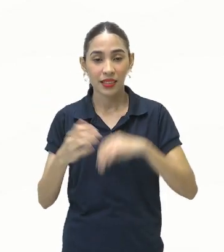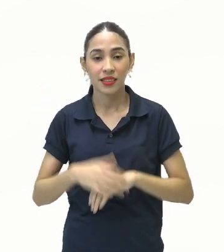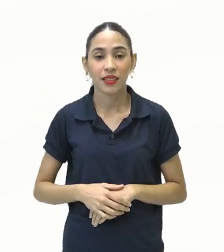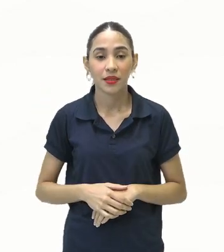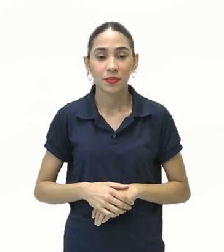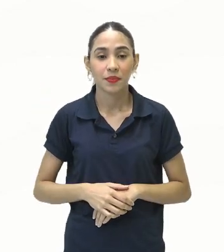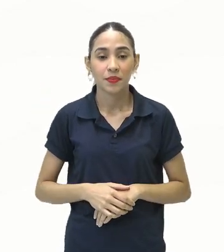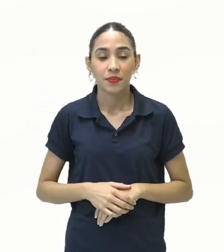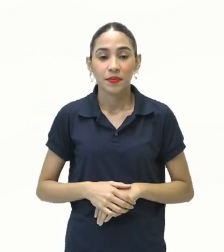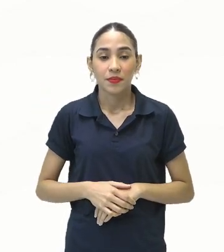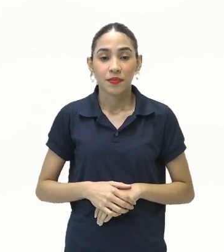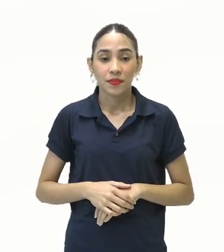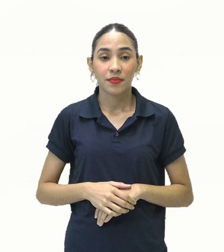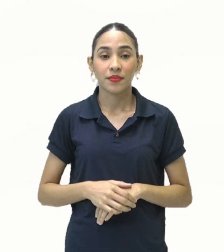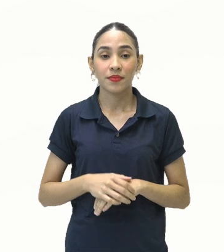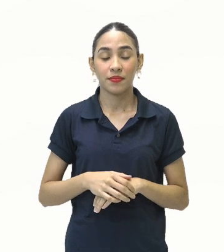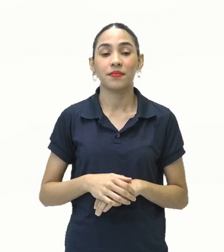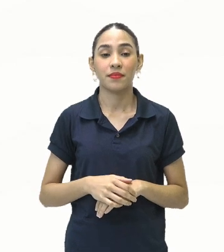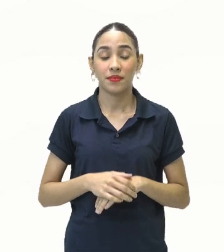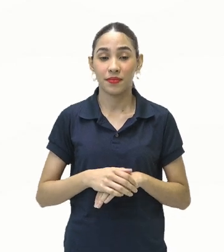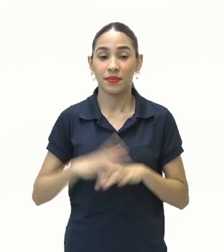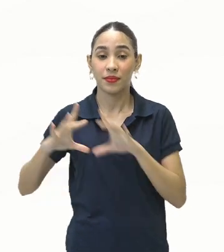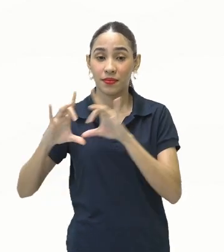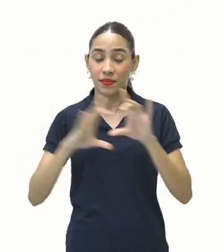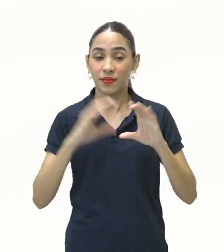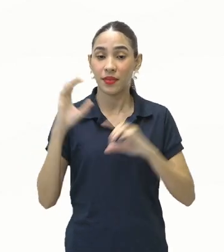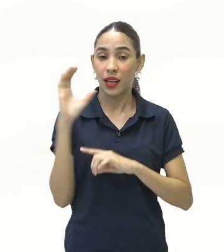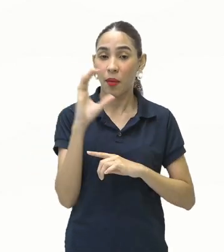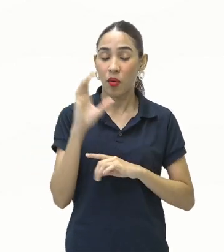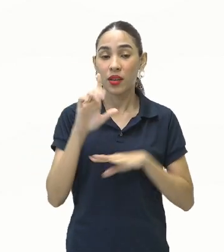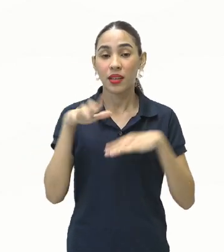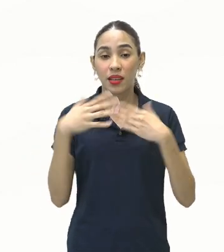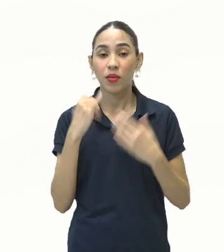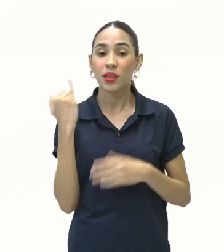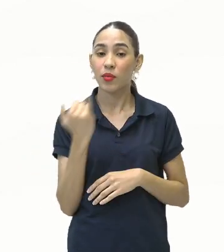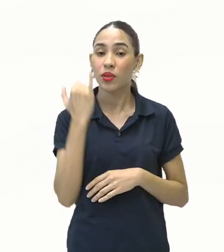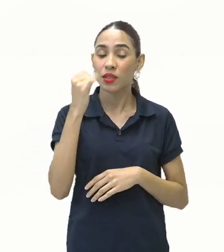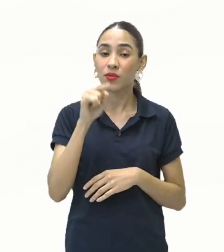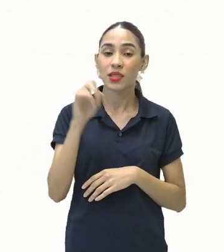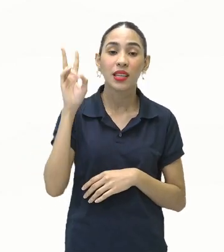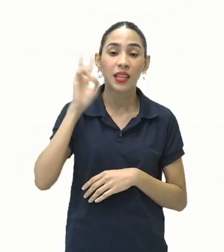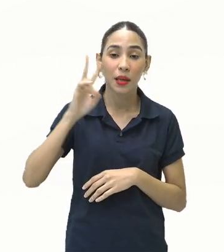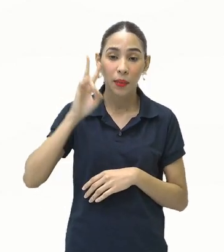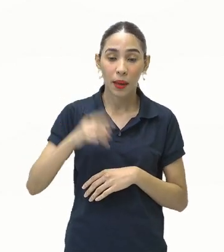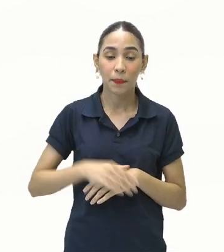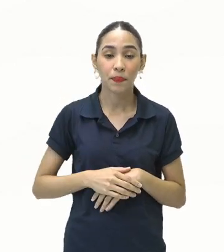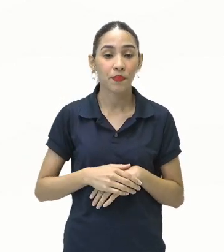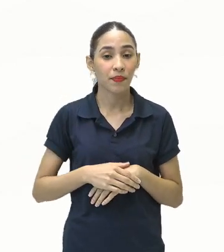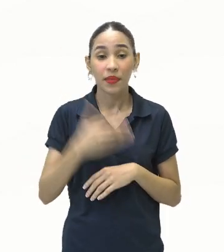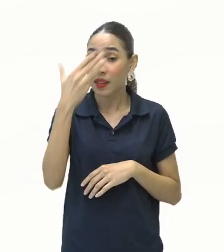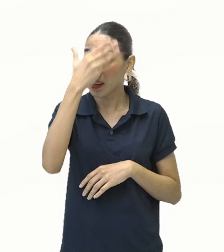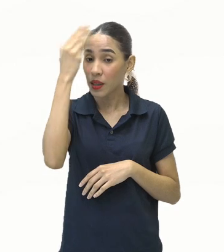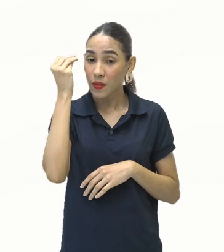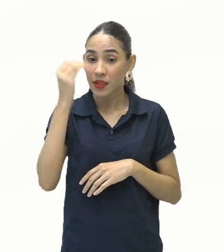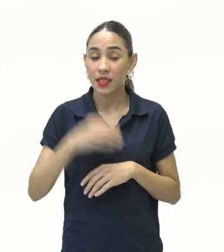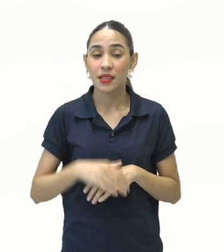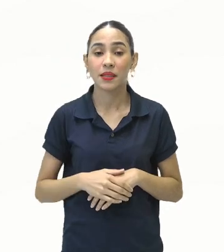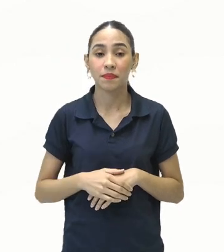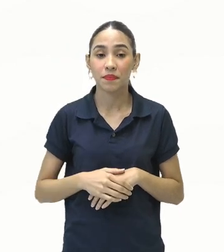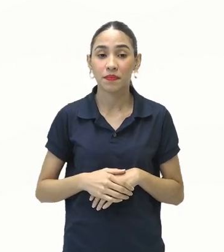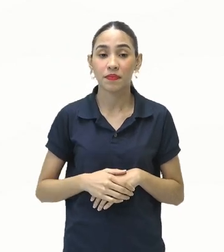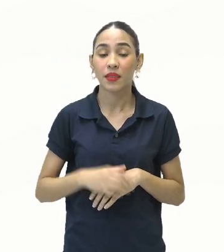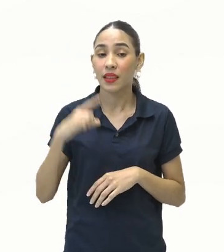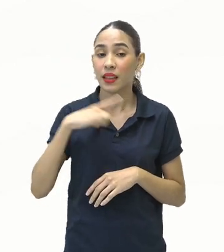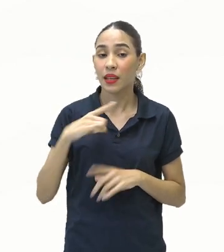né, das cadeias carbônicas. Então é importante você relembrar isso. Não esqueça que quando